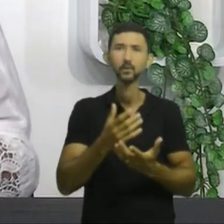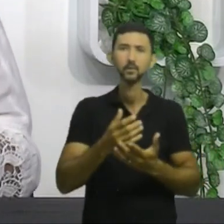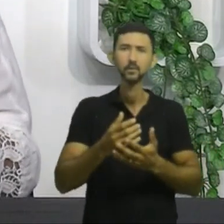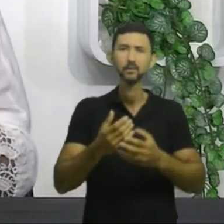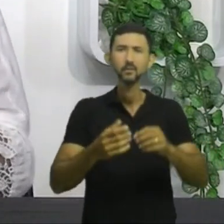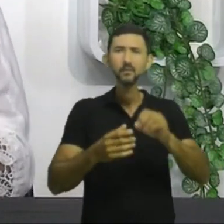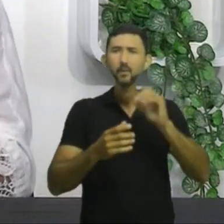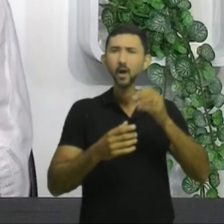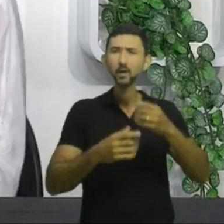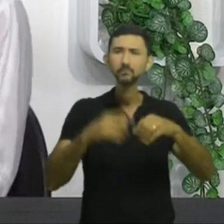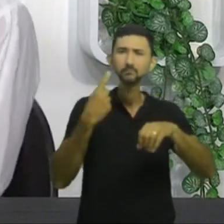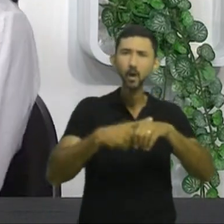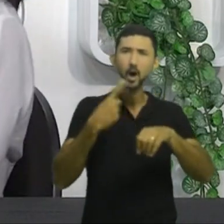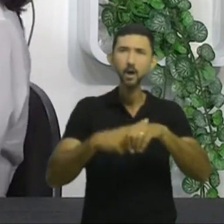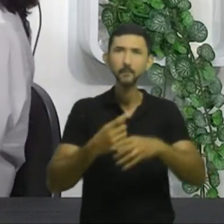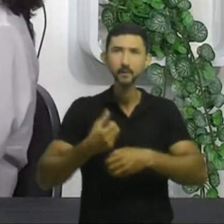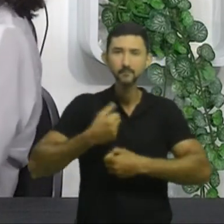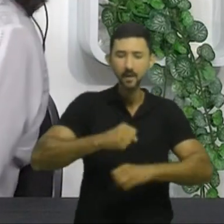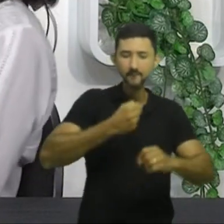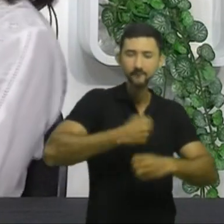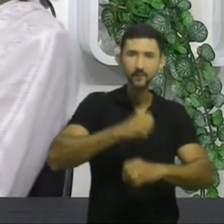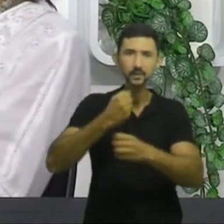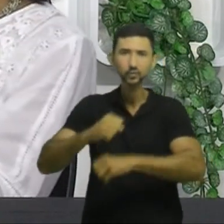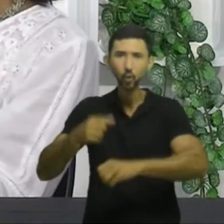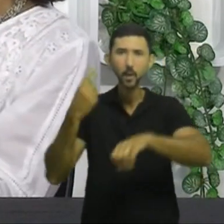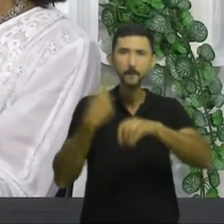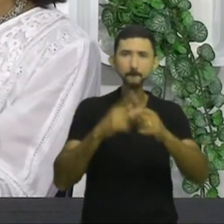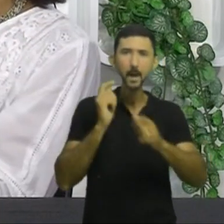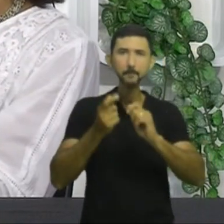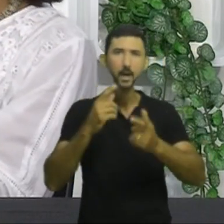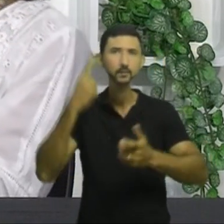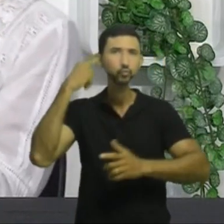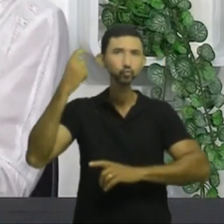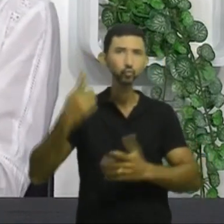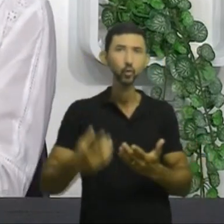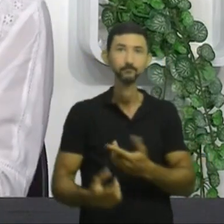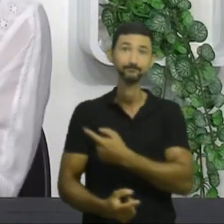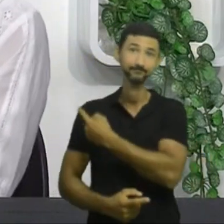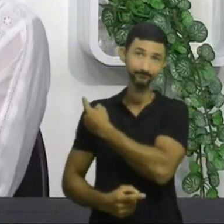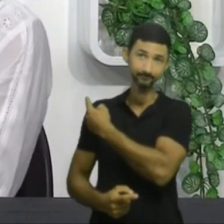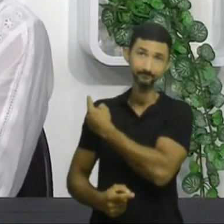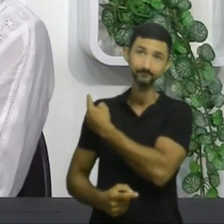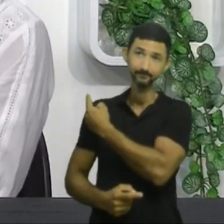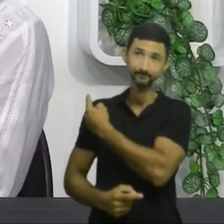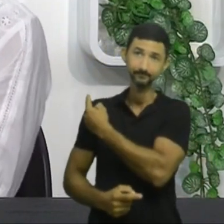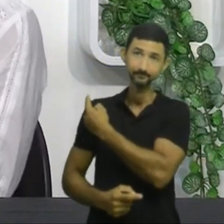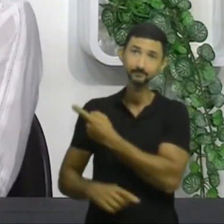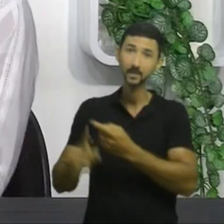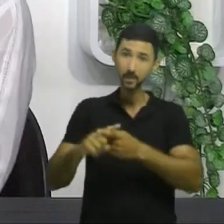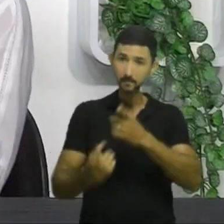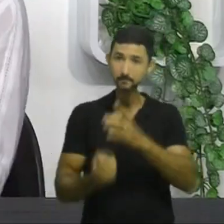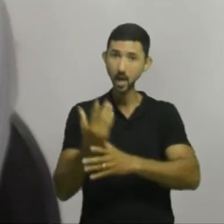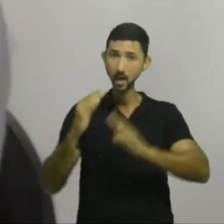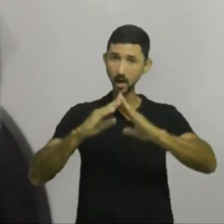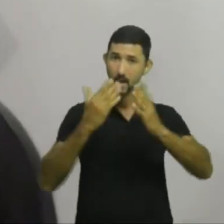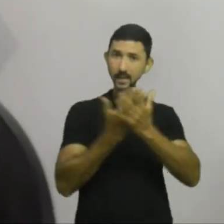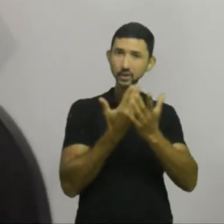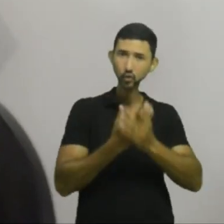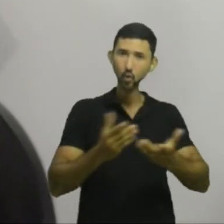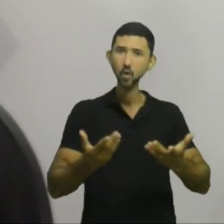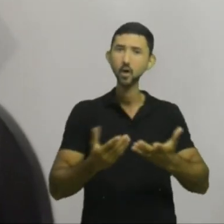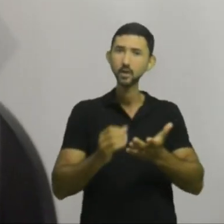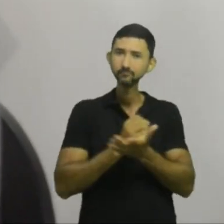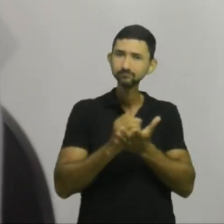latinhas, com cabos de vassoura. Olha aqui atrás o que nós temos, né? Que são produzidos também nas escolas, né? Nas oficinas